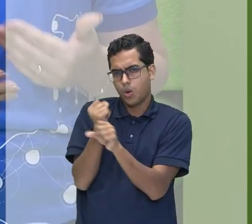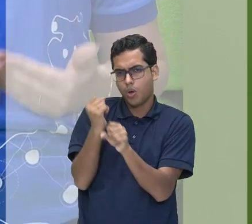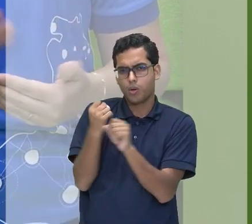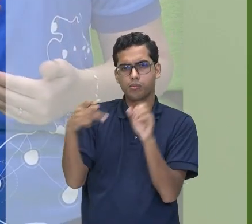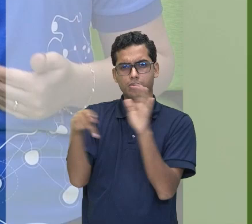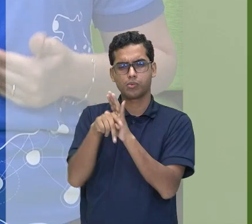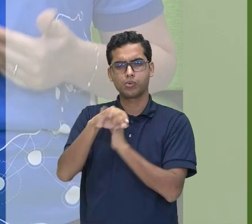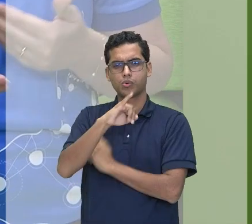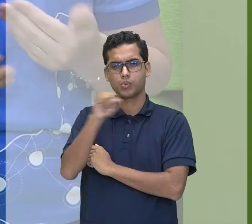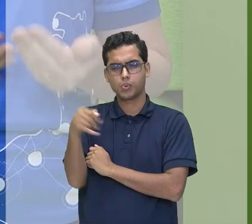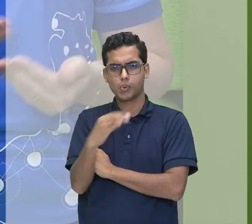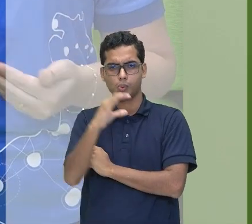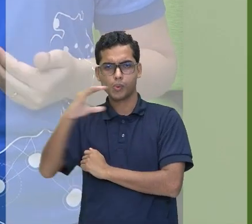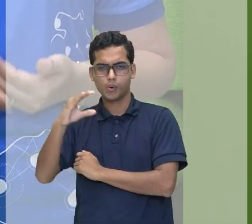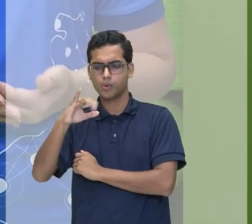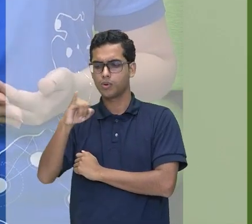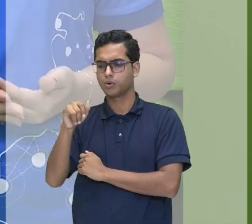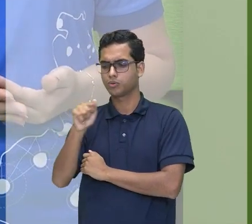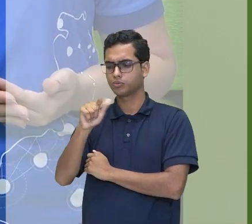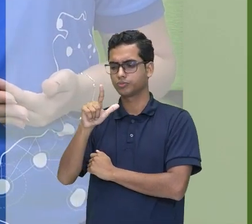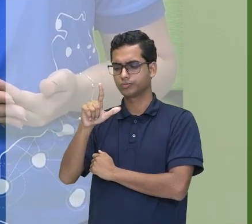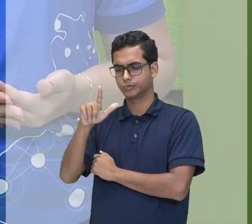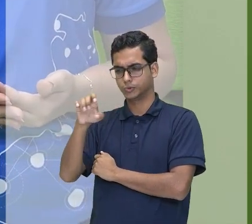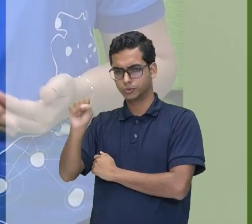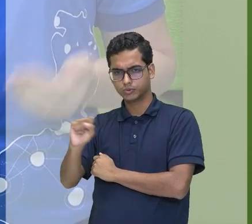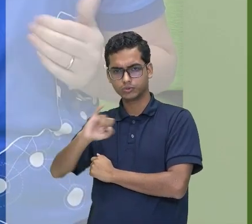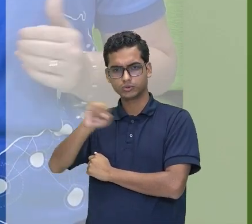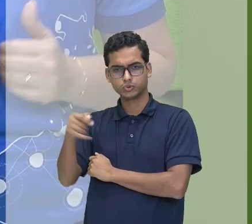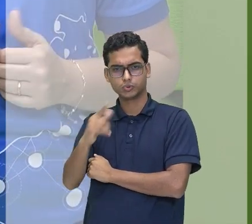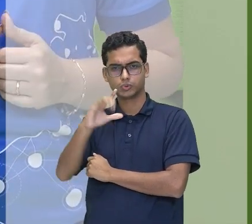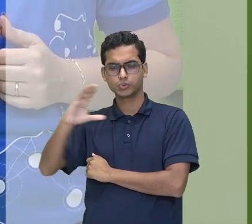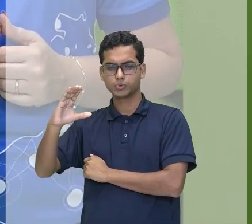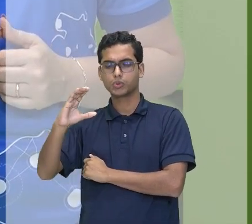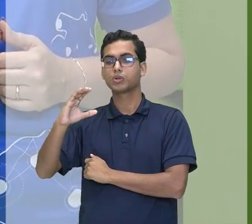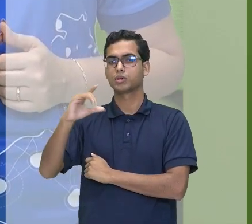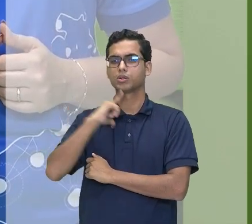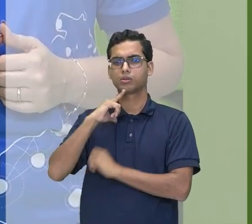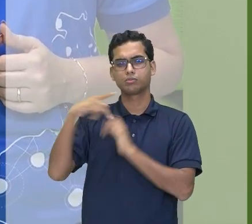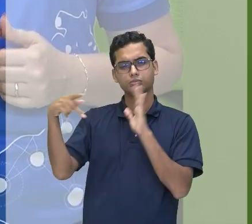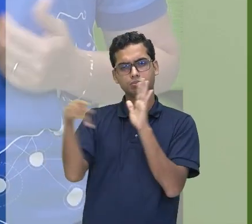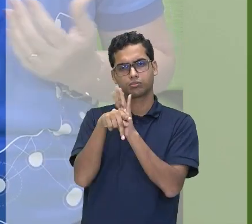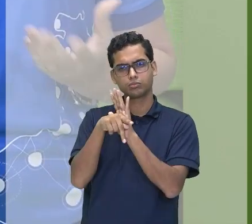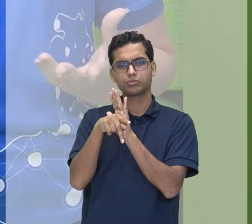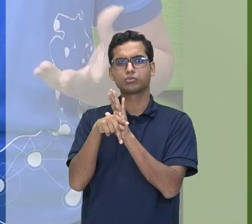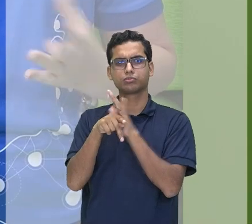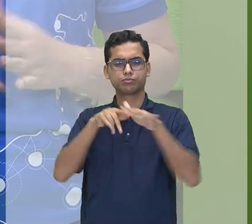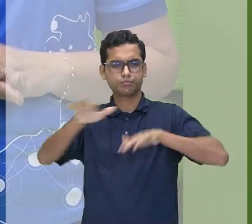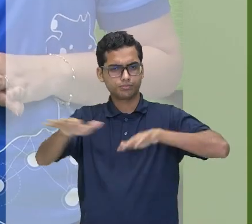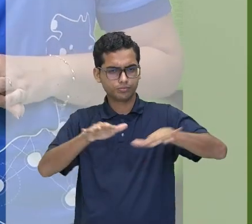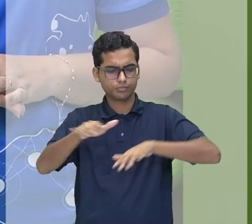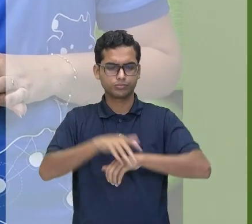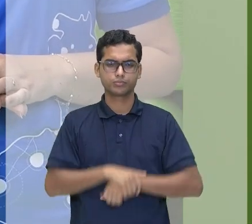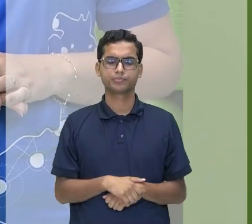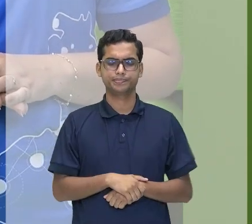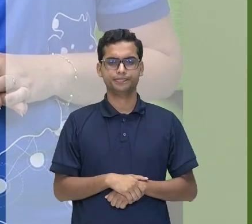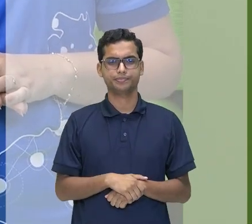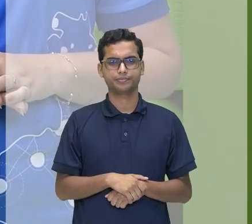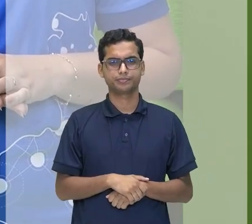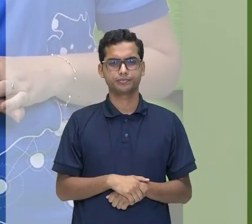energia cinética tem a ver com movimento, tá? E a gente tem aí mais uma, por último, né? A